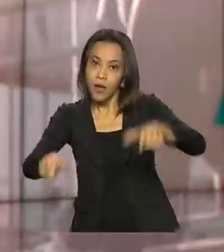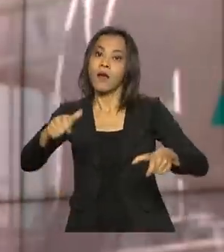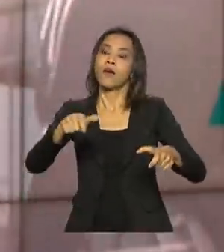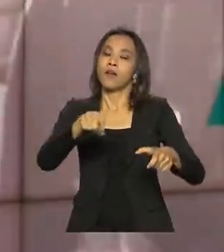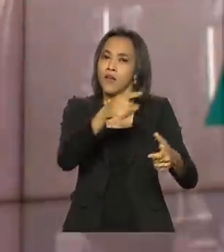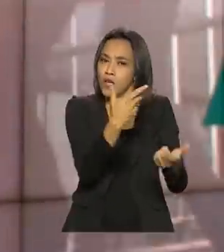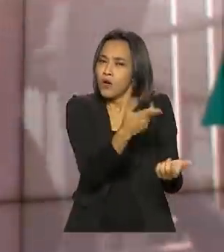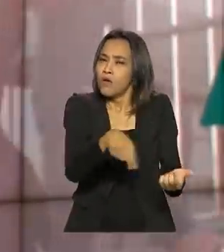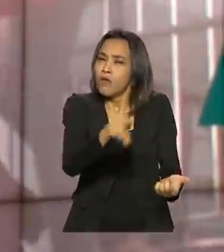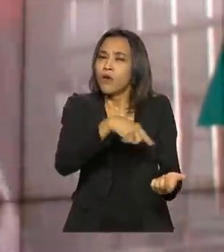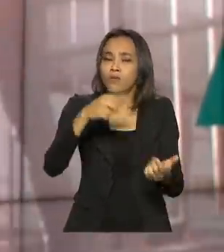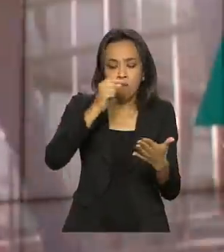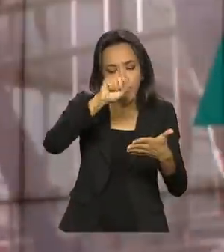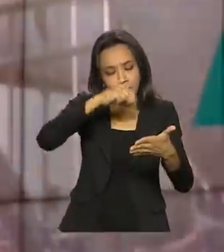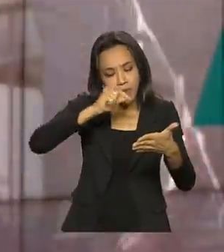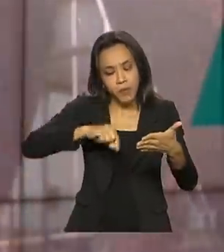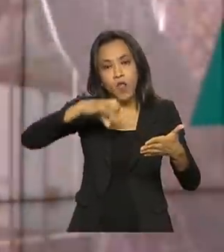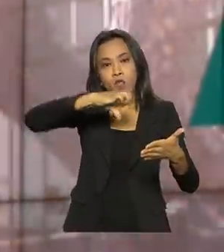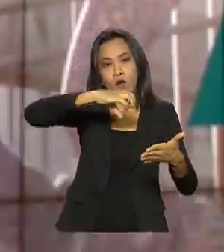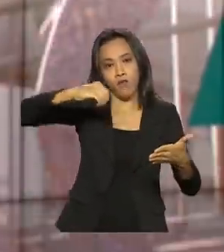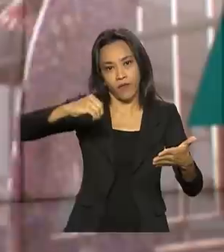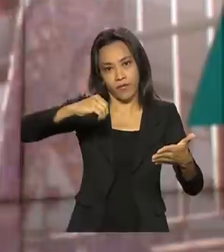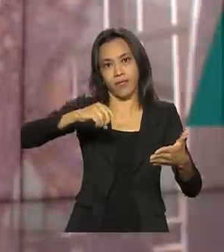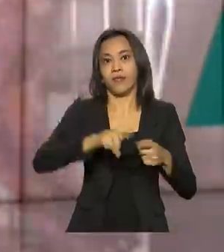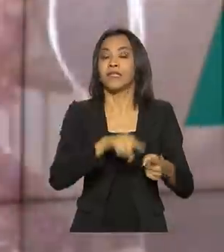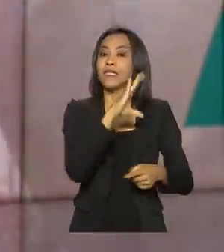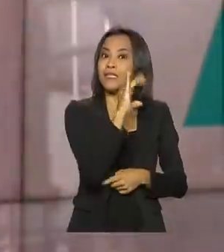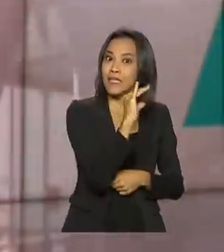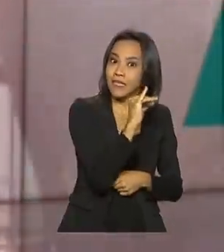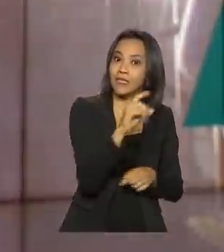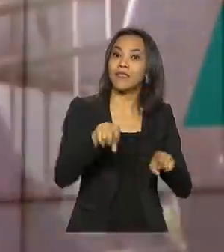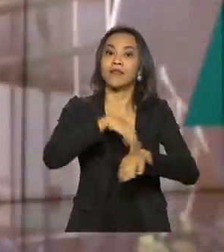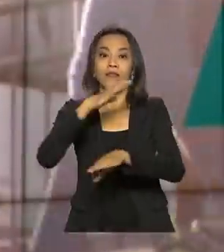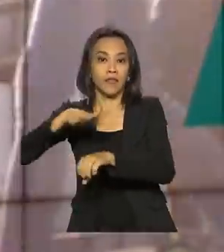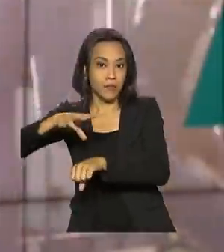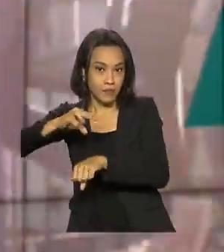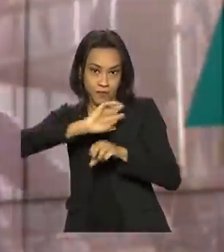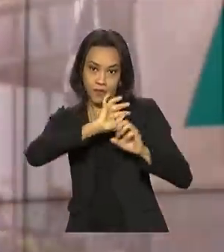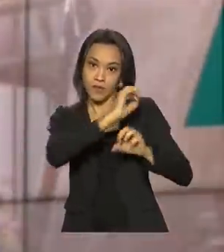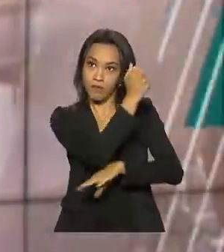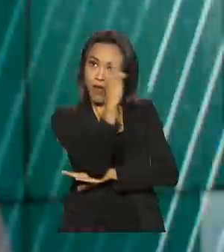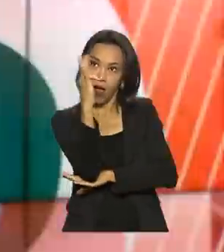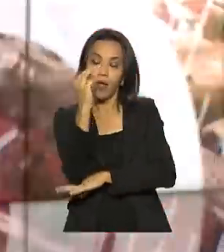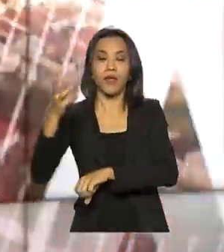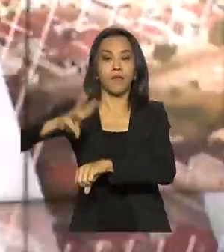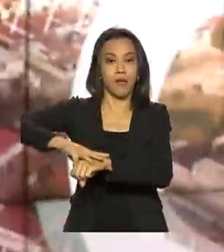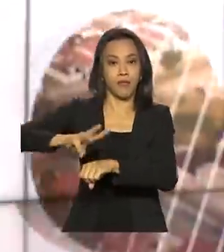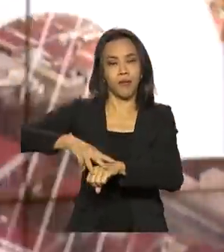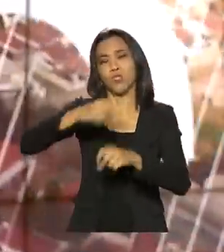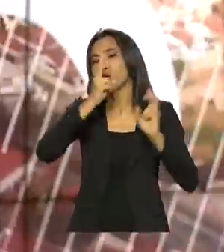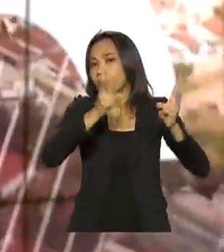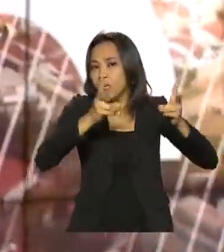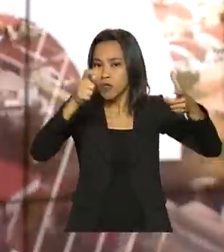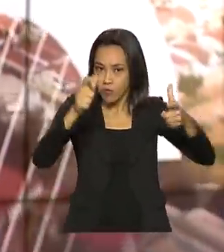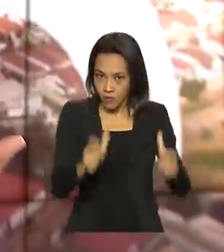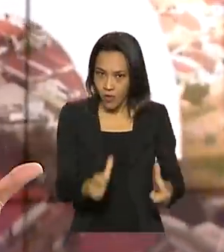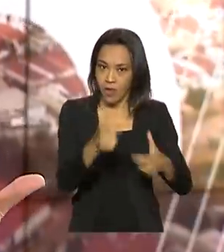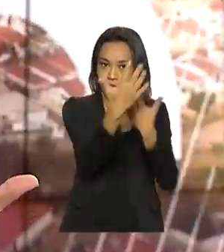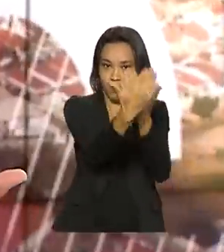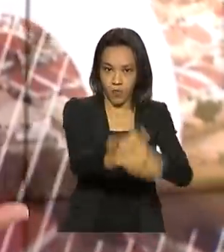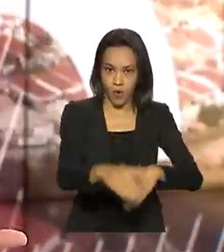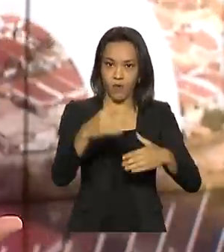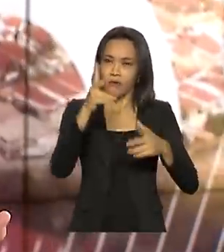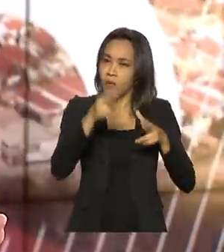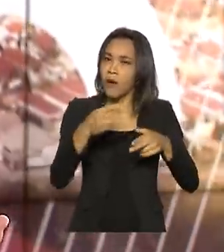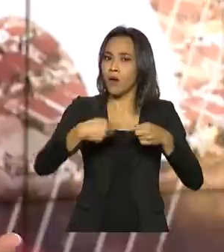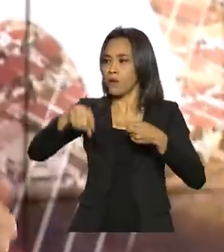realizar 90 questões de Ciências da Natureza e matemática o local da prova será o mesmo do primeiro dia que